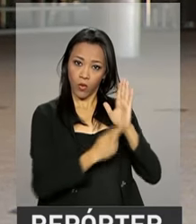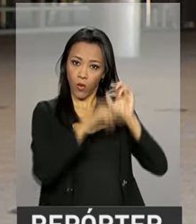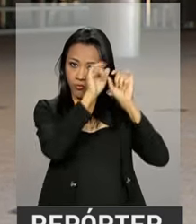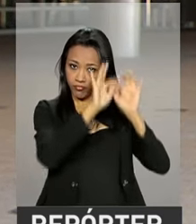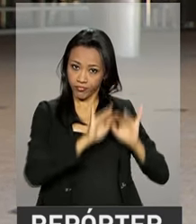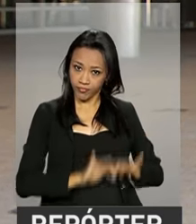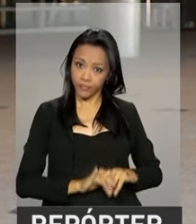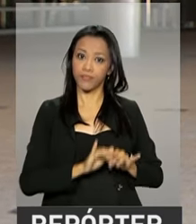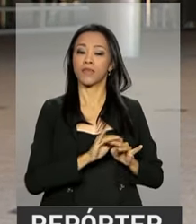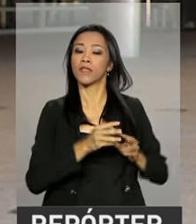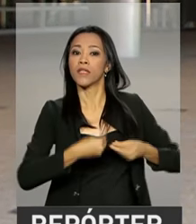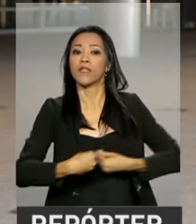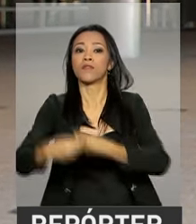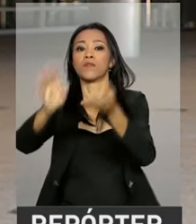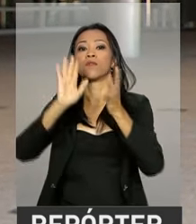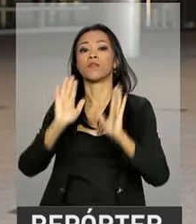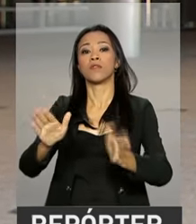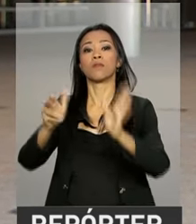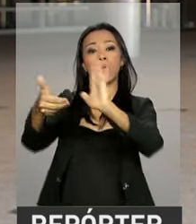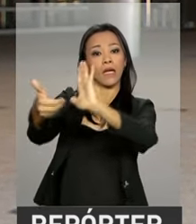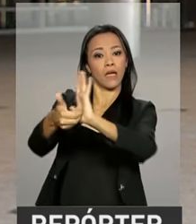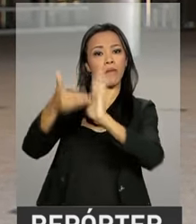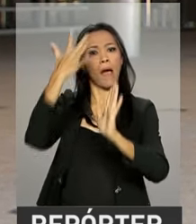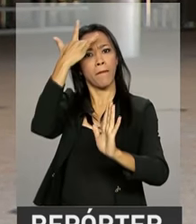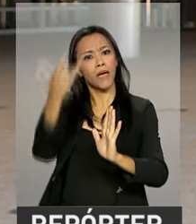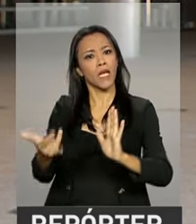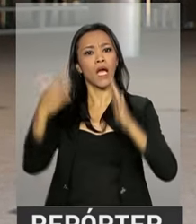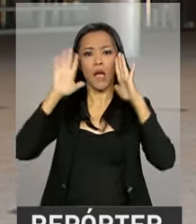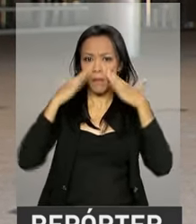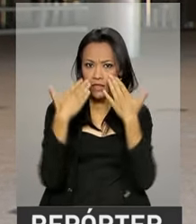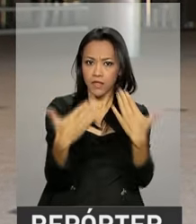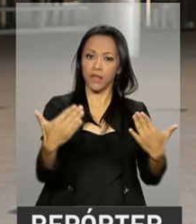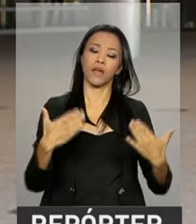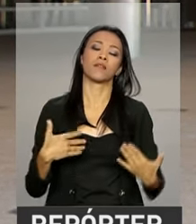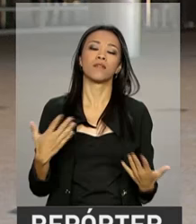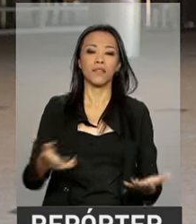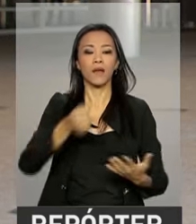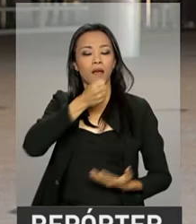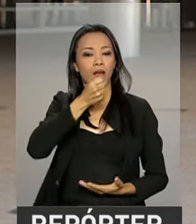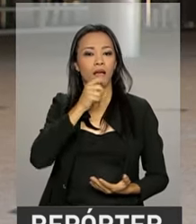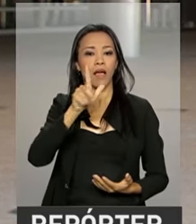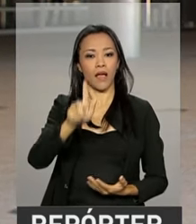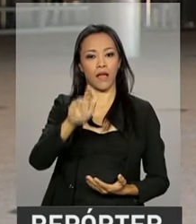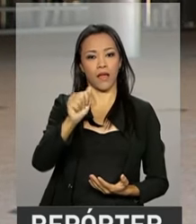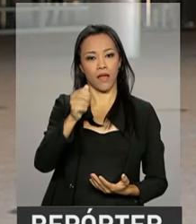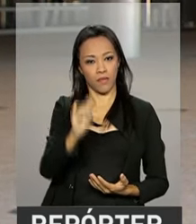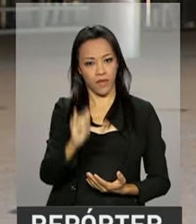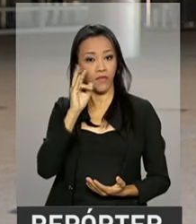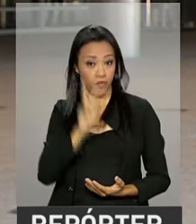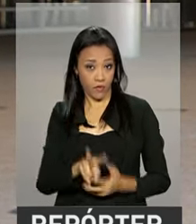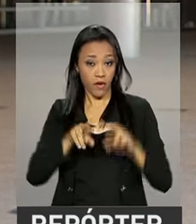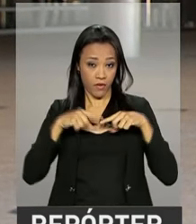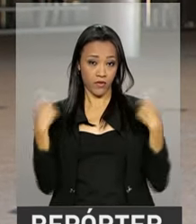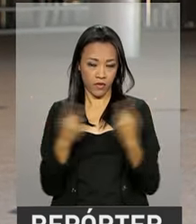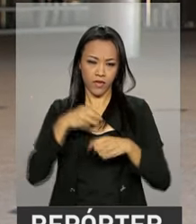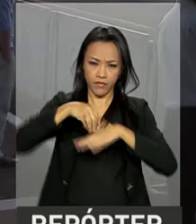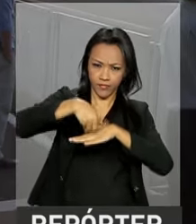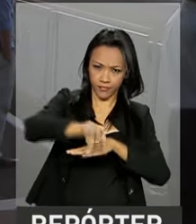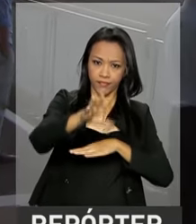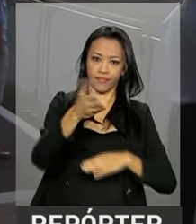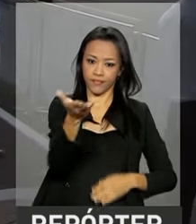à câmara dos deputados deve ser apresentado amanhã a repórter gabriela noronha acompanhou a reunião e tem as informações